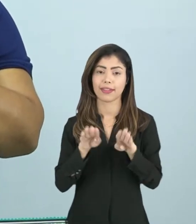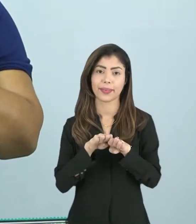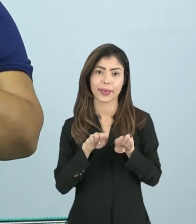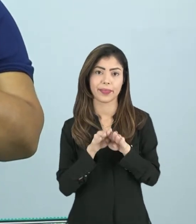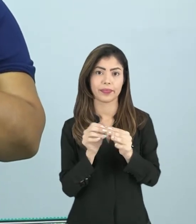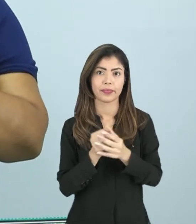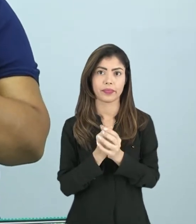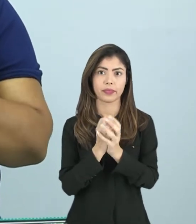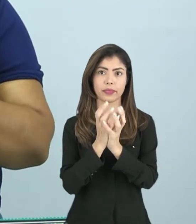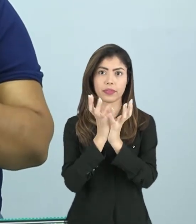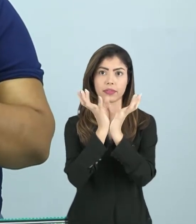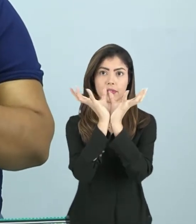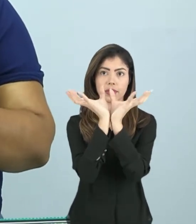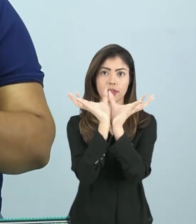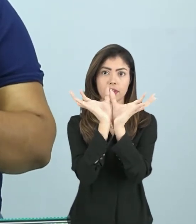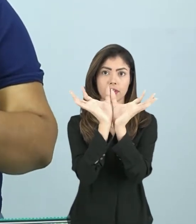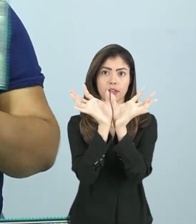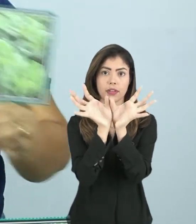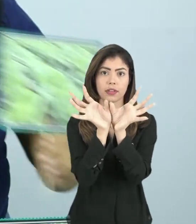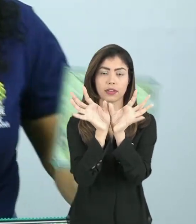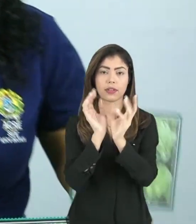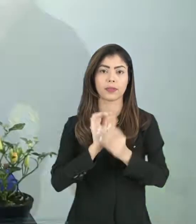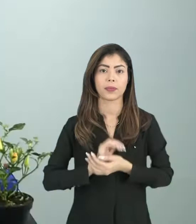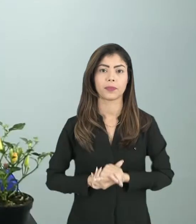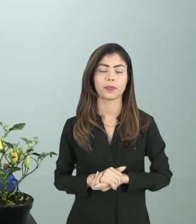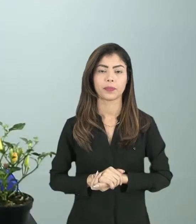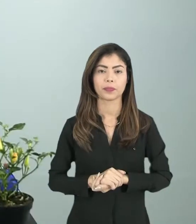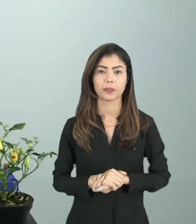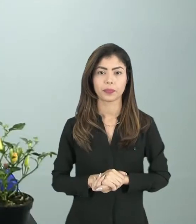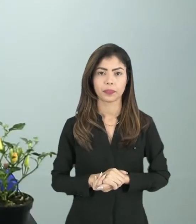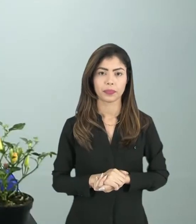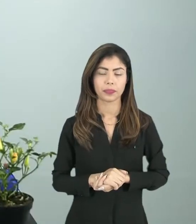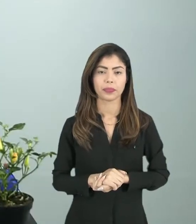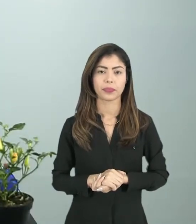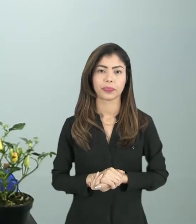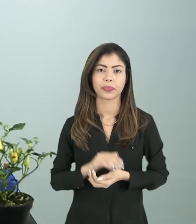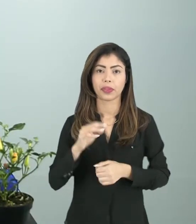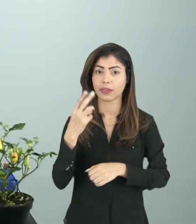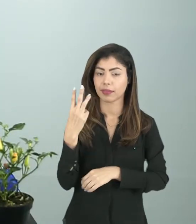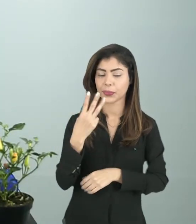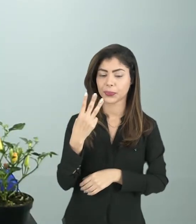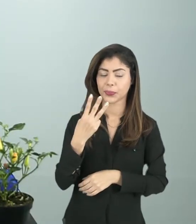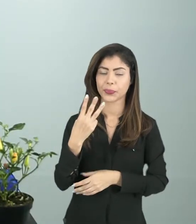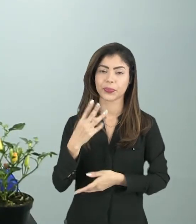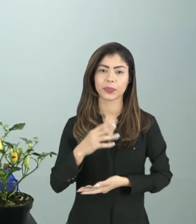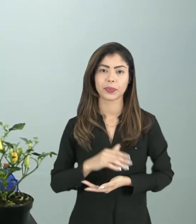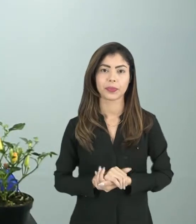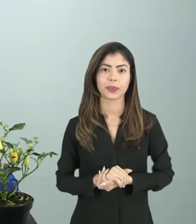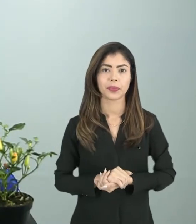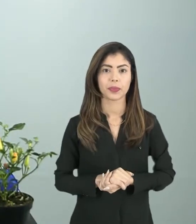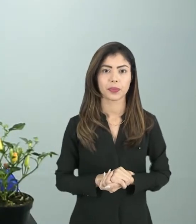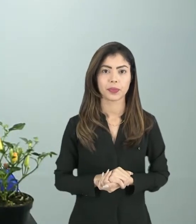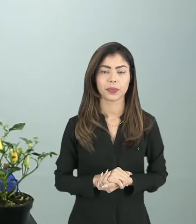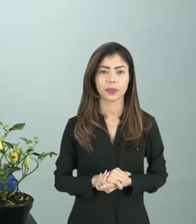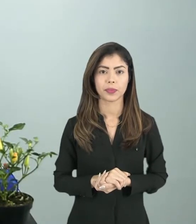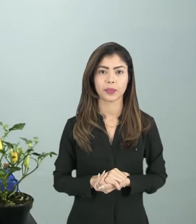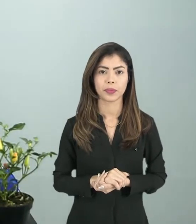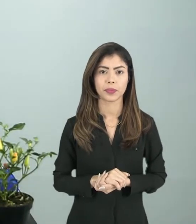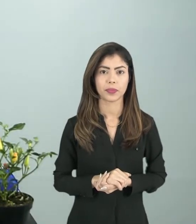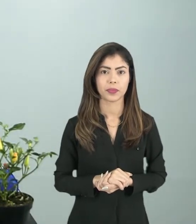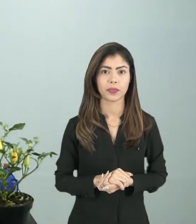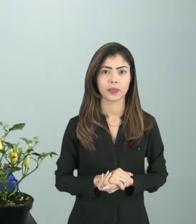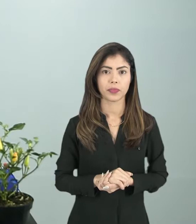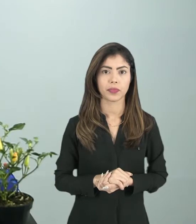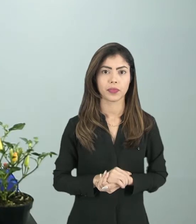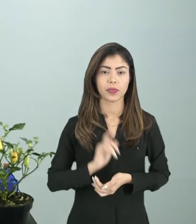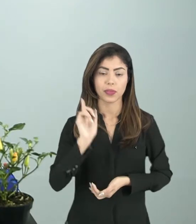né? Então, nós temos três hortaliças a mais, certo? Agora,